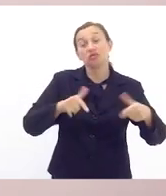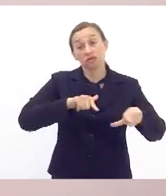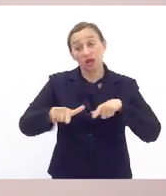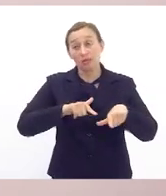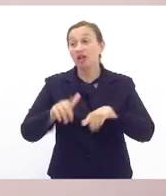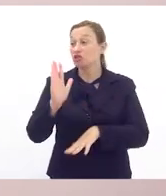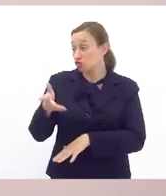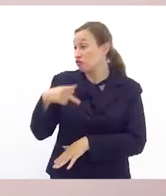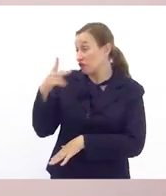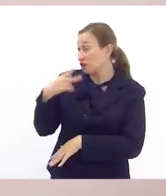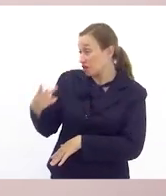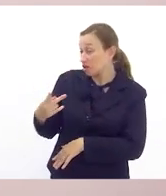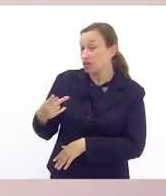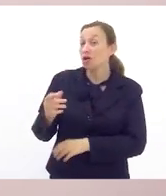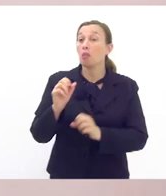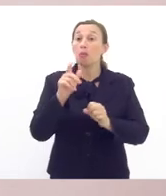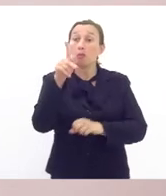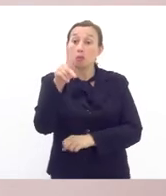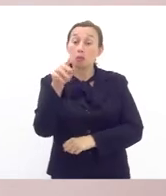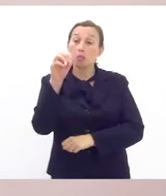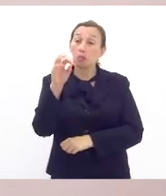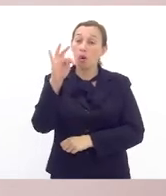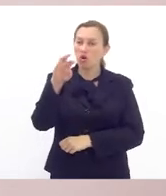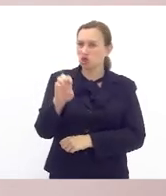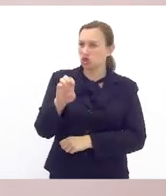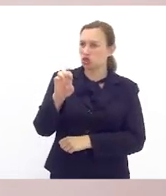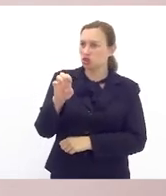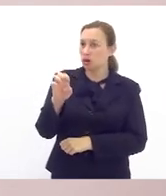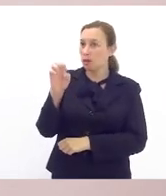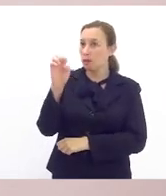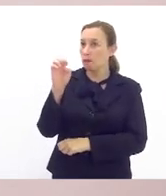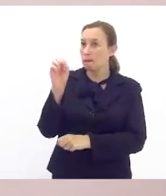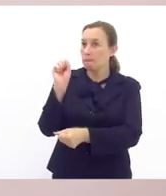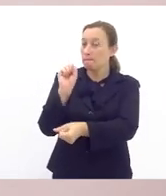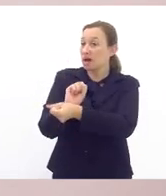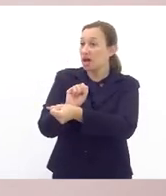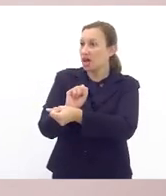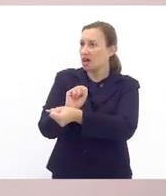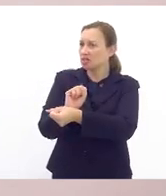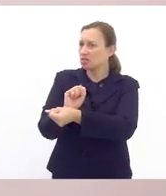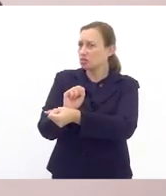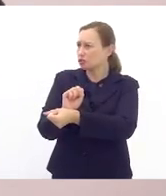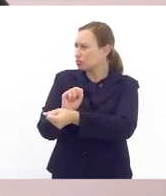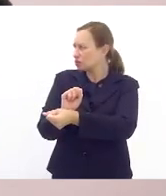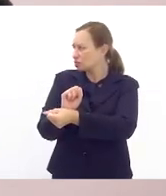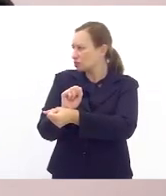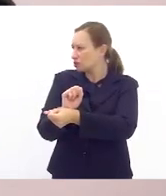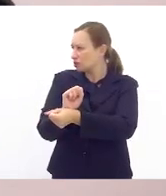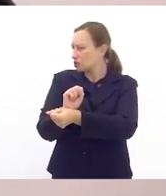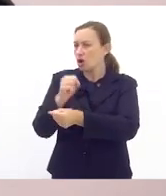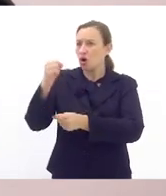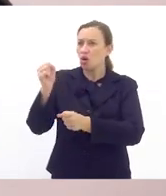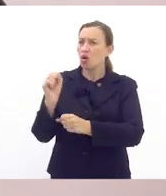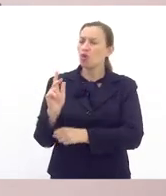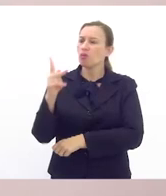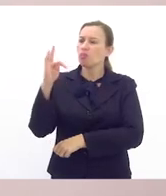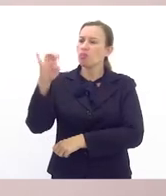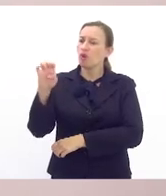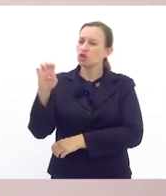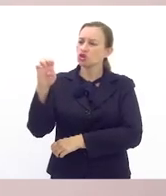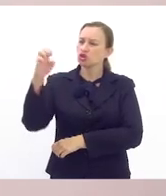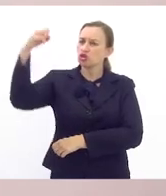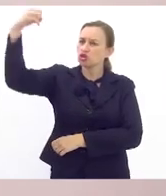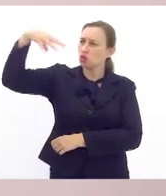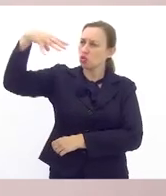aqui postes sem uso atrapalhando calçada os posta trabalhando a questão da mobilidade